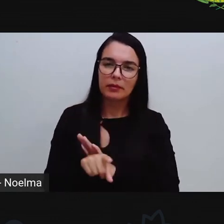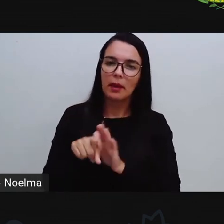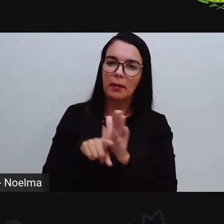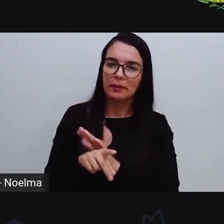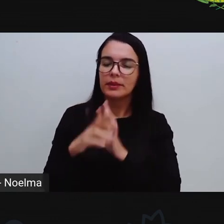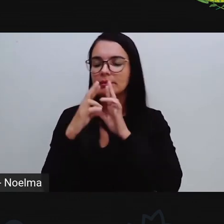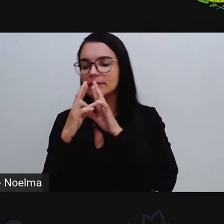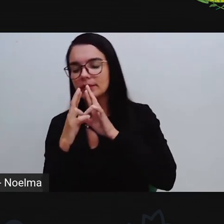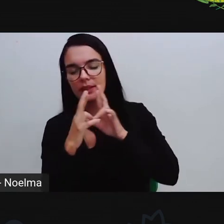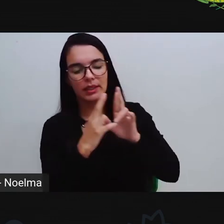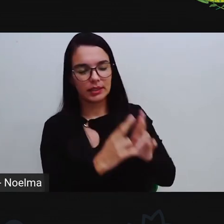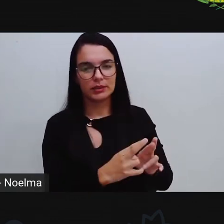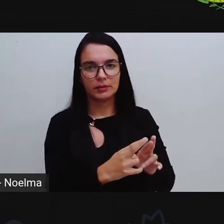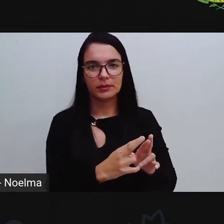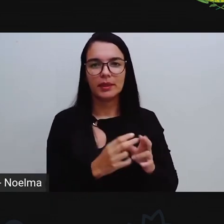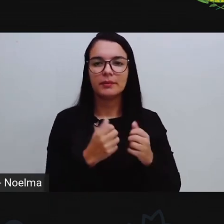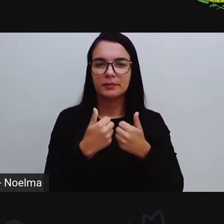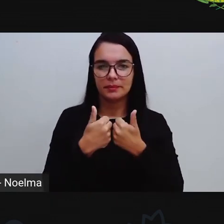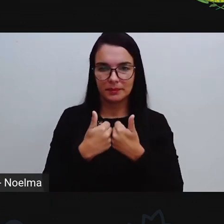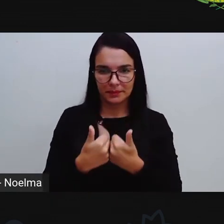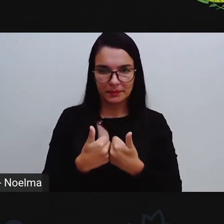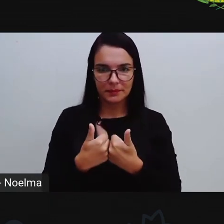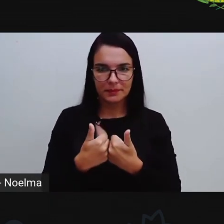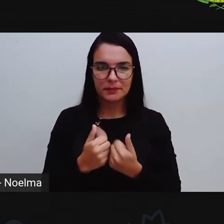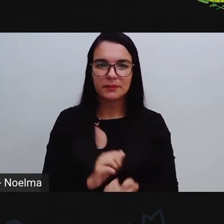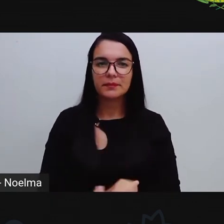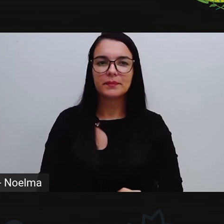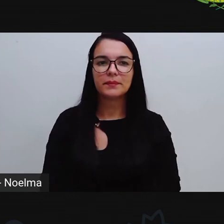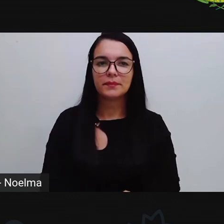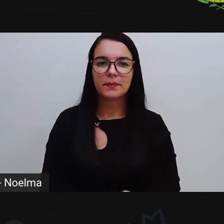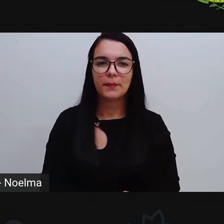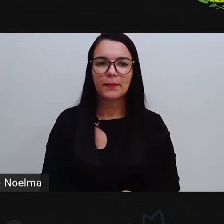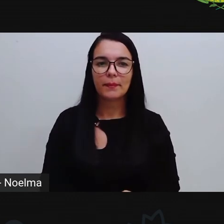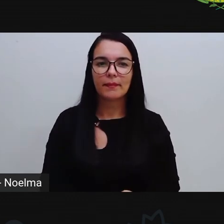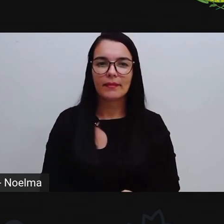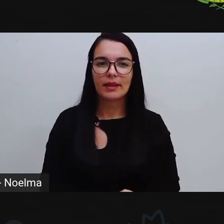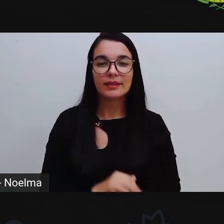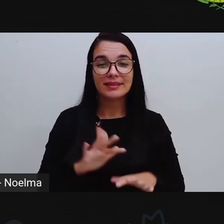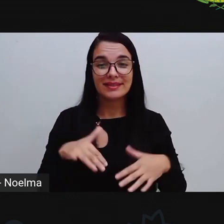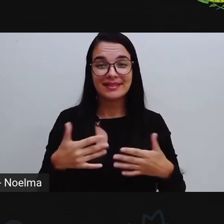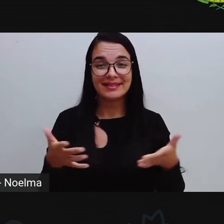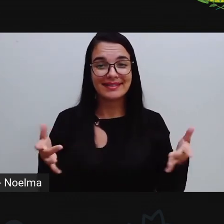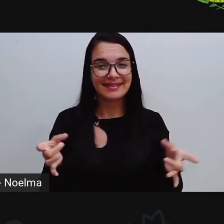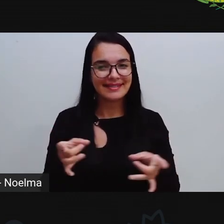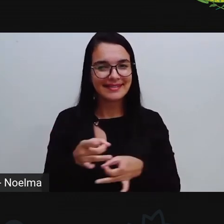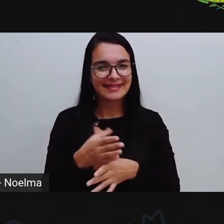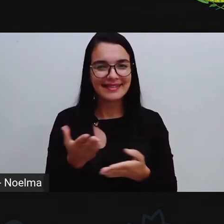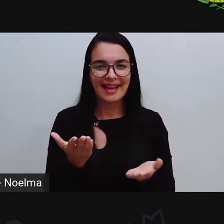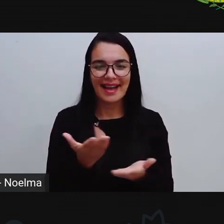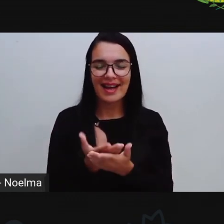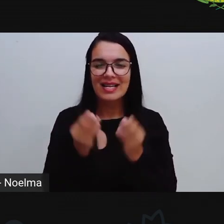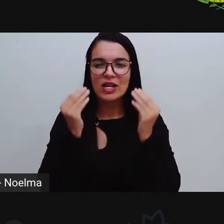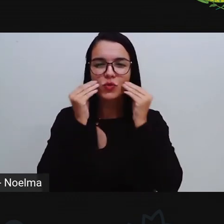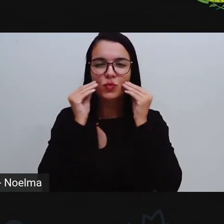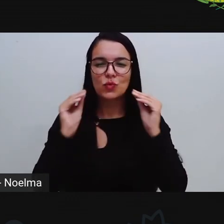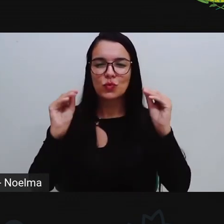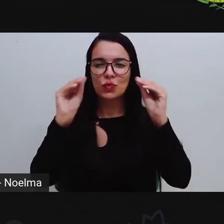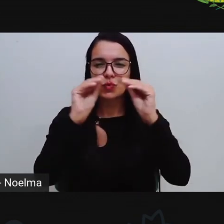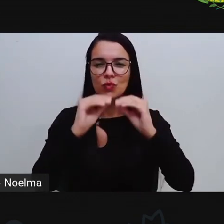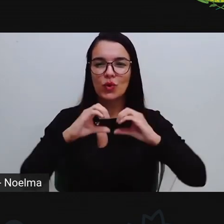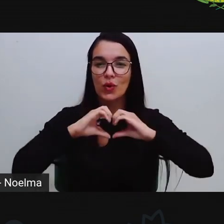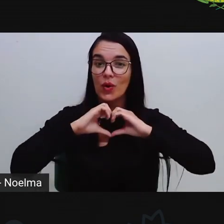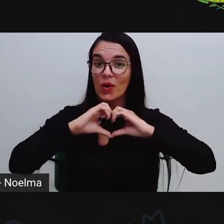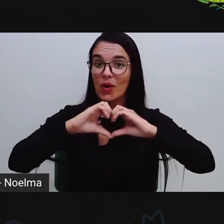professora de vocês eles poderão estar ajudando você certo a gente vai ficando por aqui um beijo